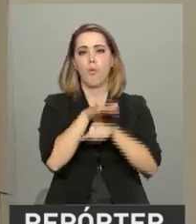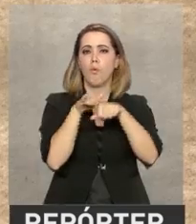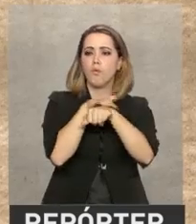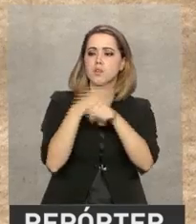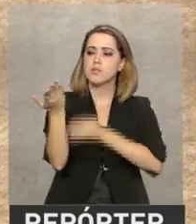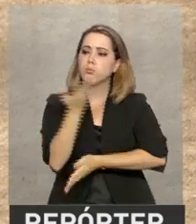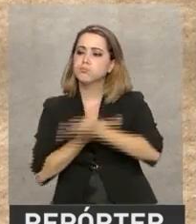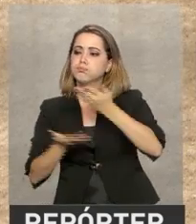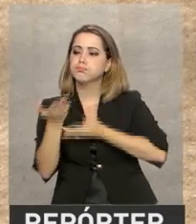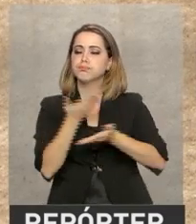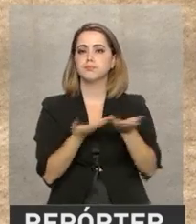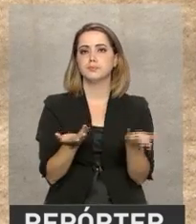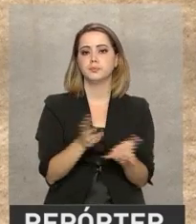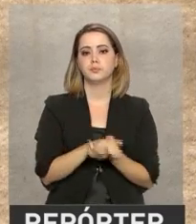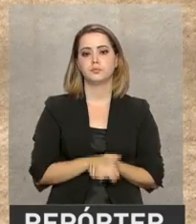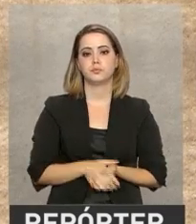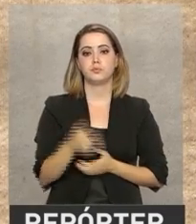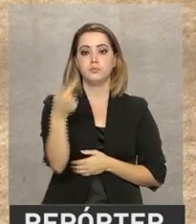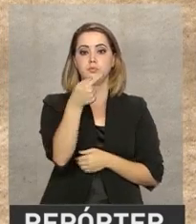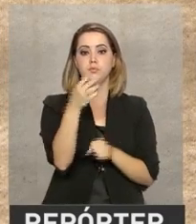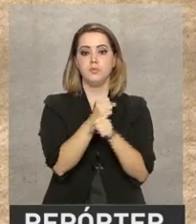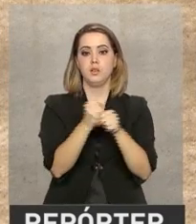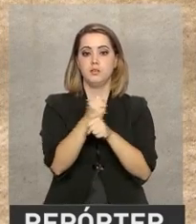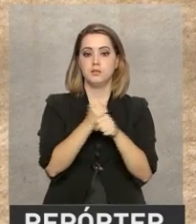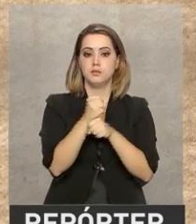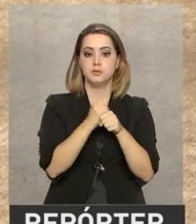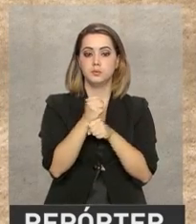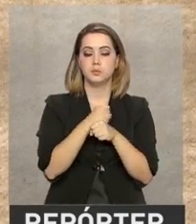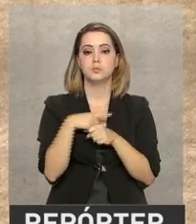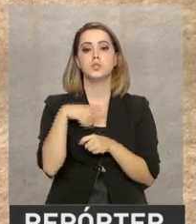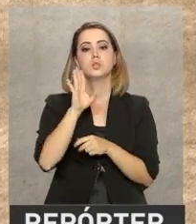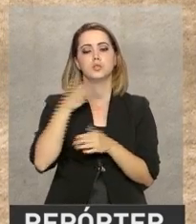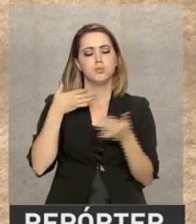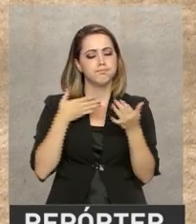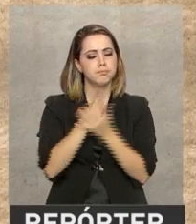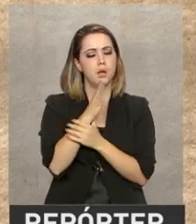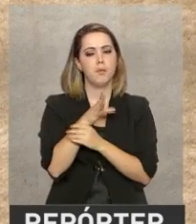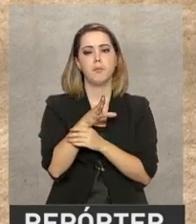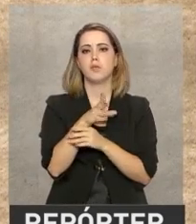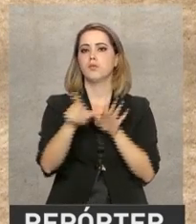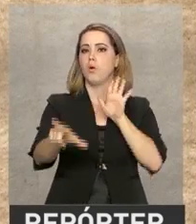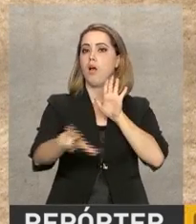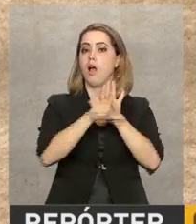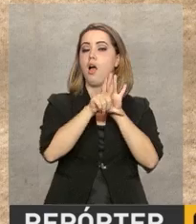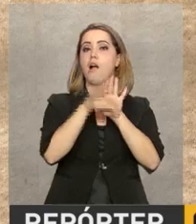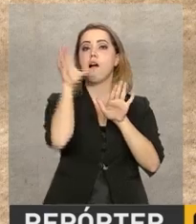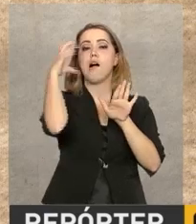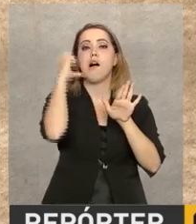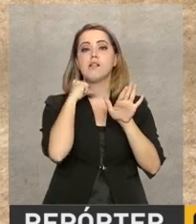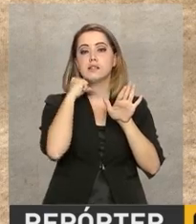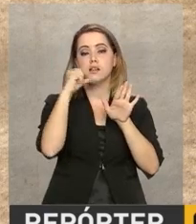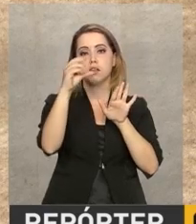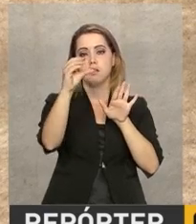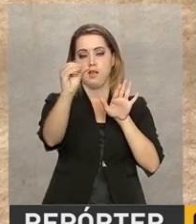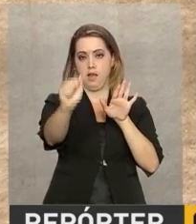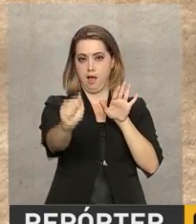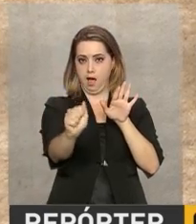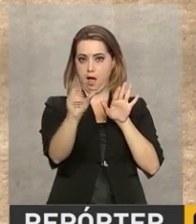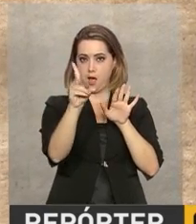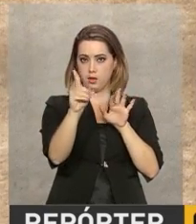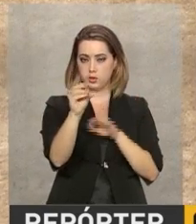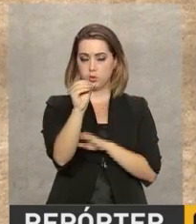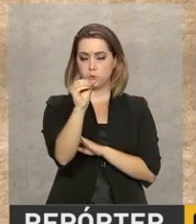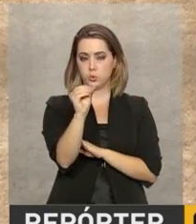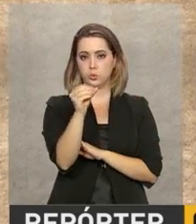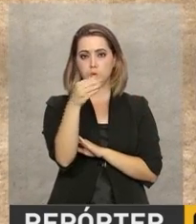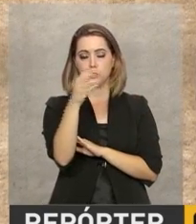adoção já temos 7 anos desde a a sanção da lei de adoção n de lá para cá podemos acompanhar a implementação